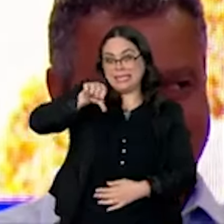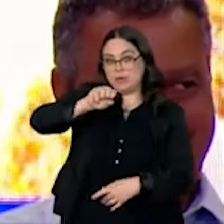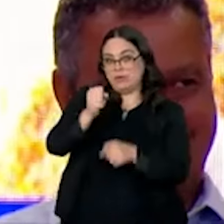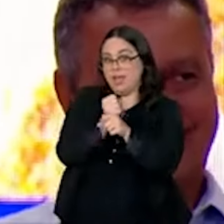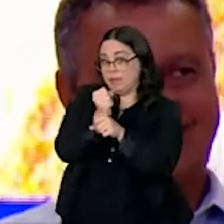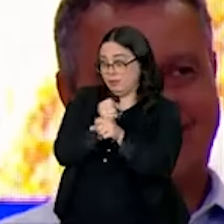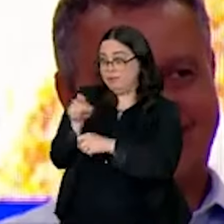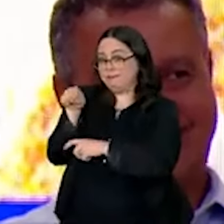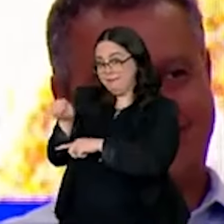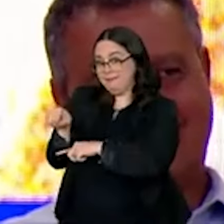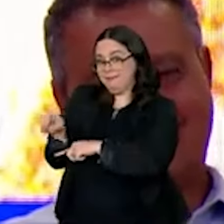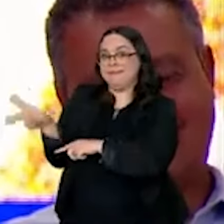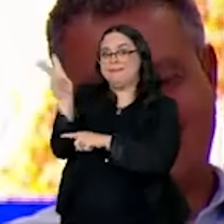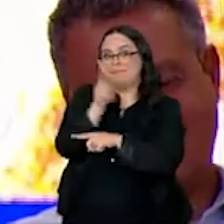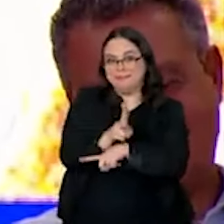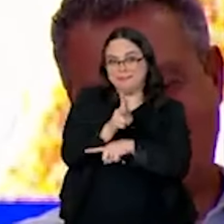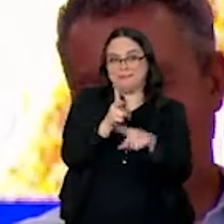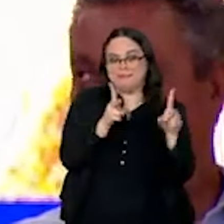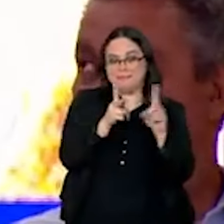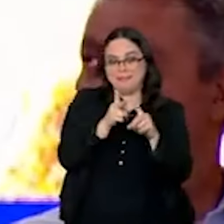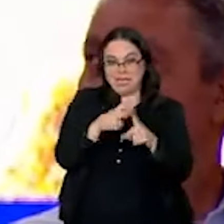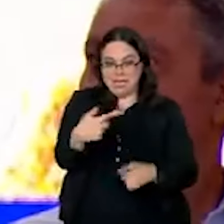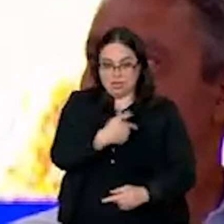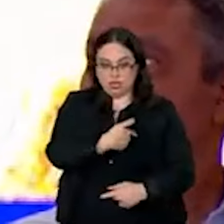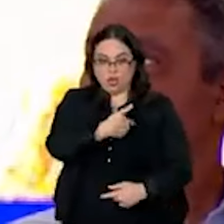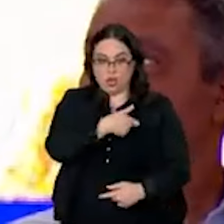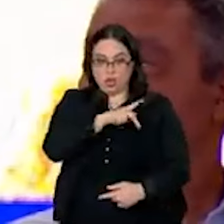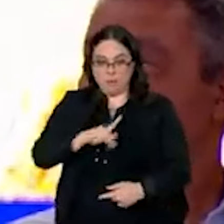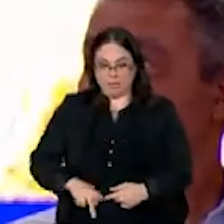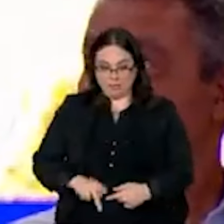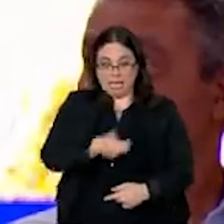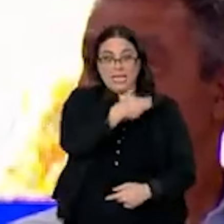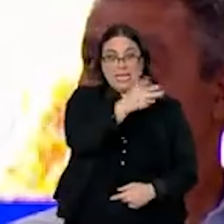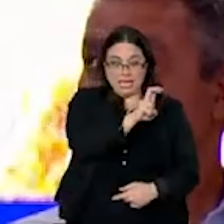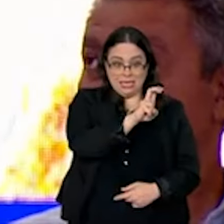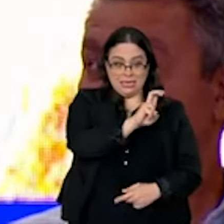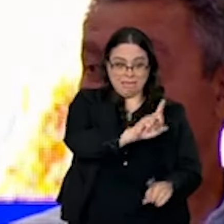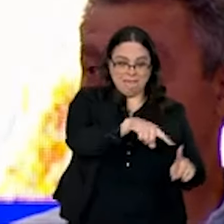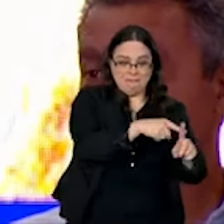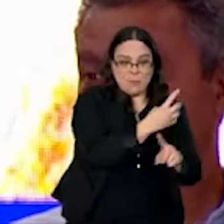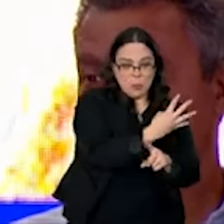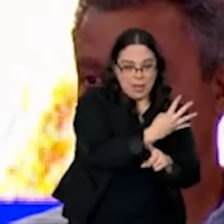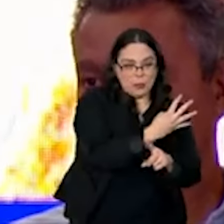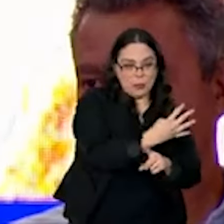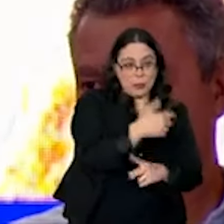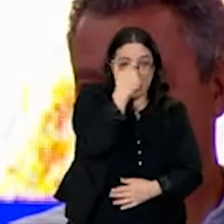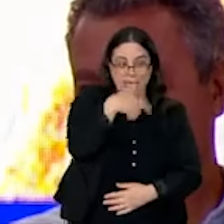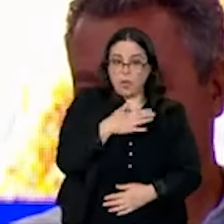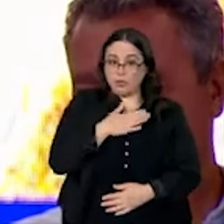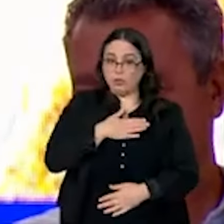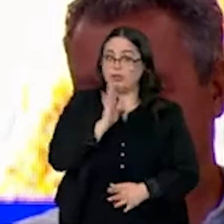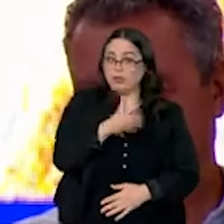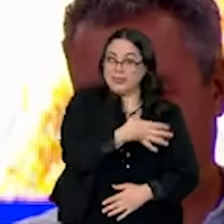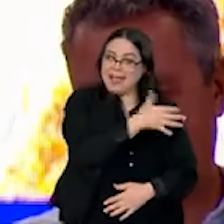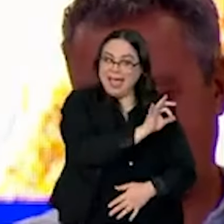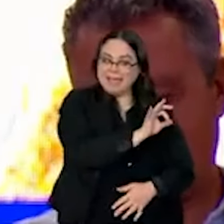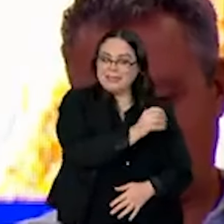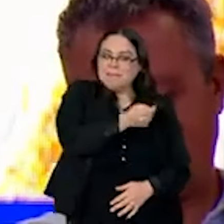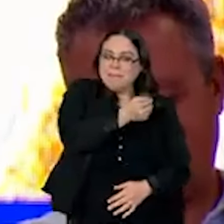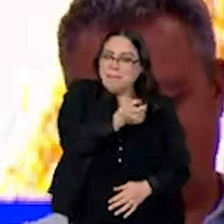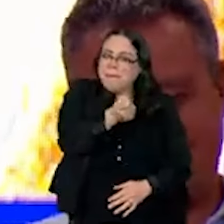anos, o Getúlio, por 15, depois mais 4, e eu já estou com